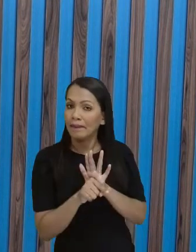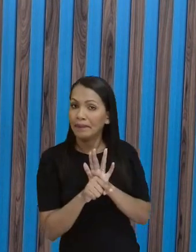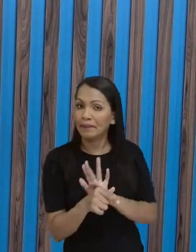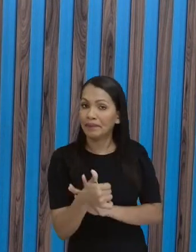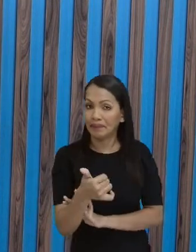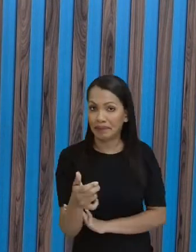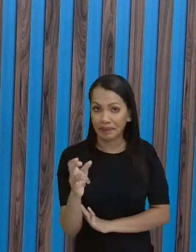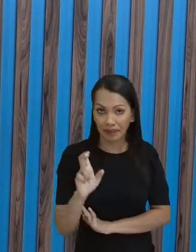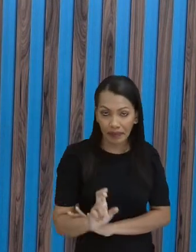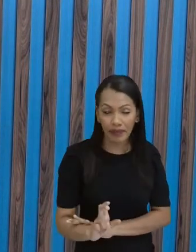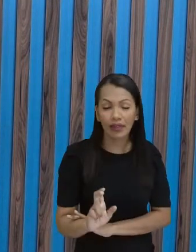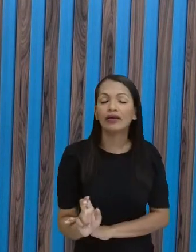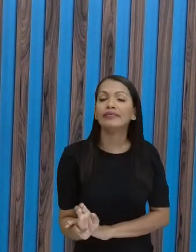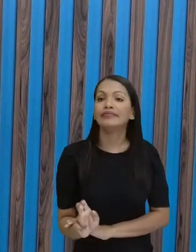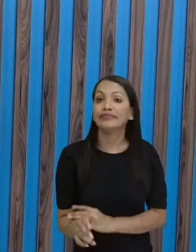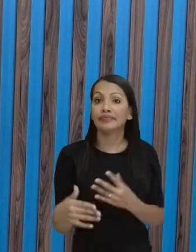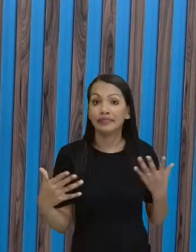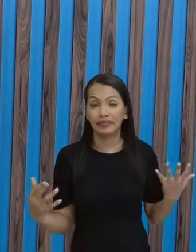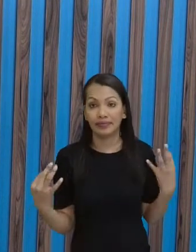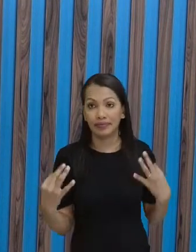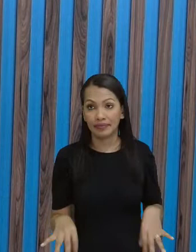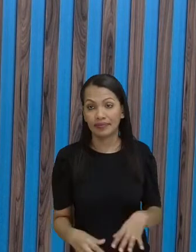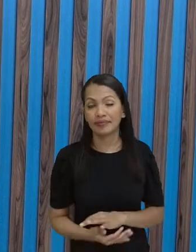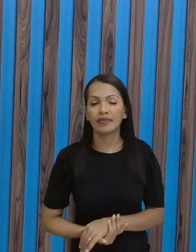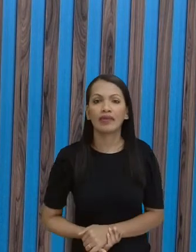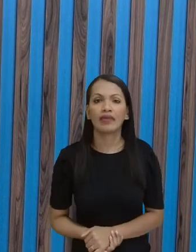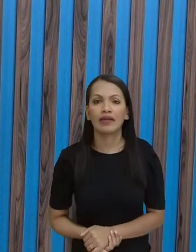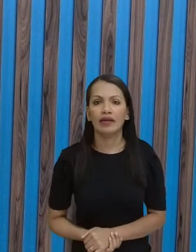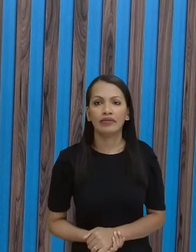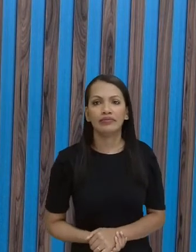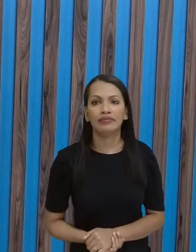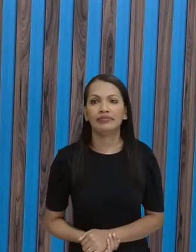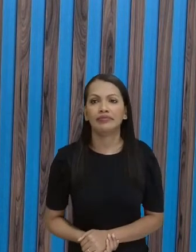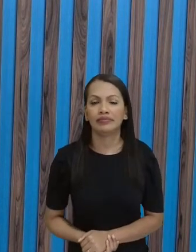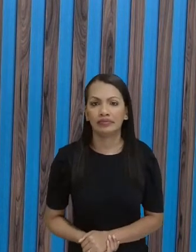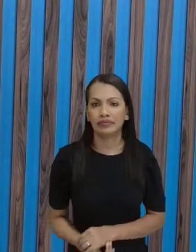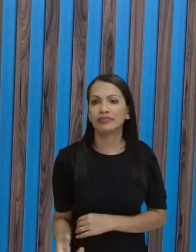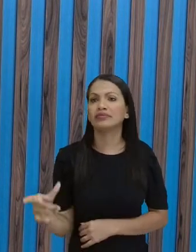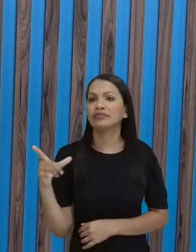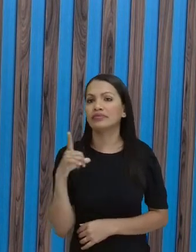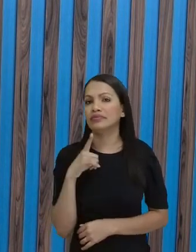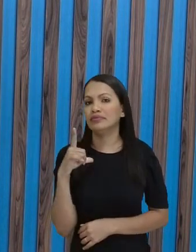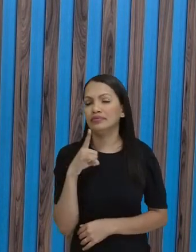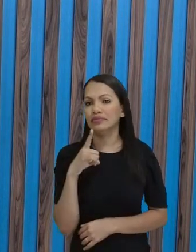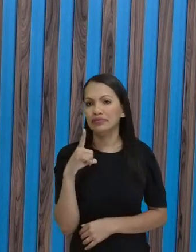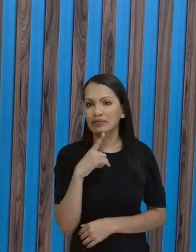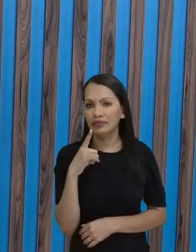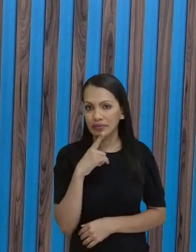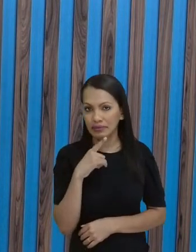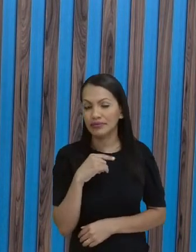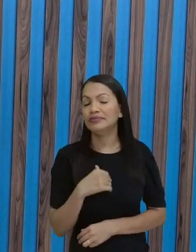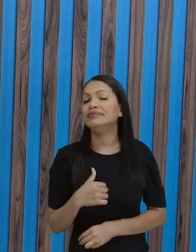na hora de resolver o problema, tá certo? Então, de 15, né? Nós temos aqui 15.